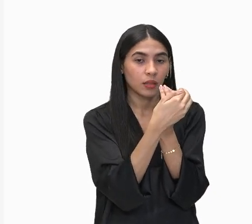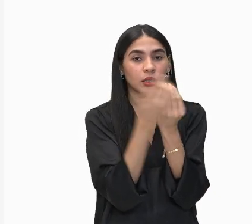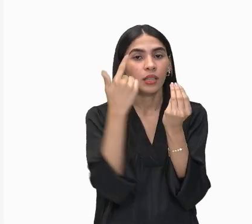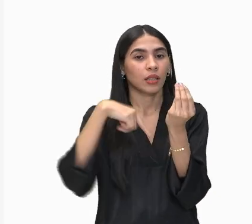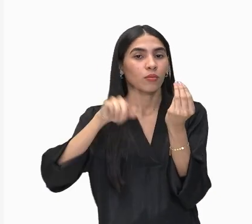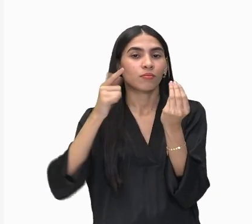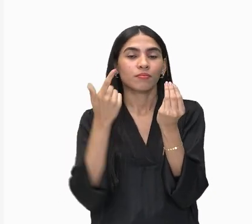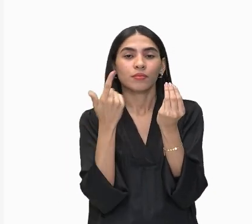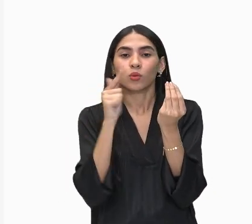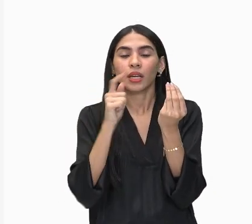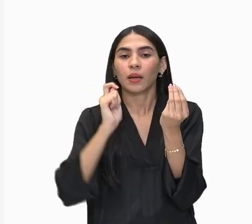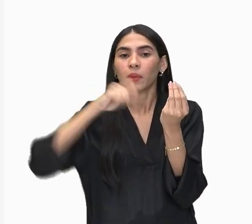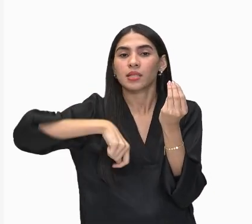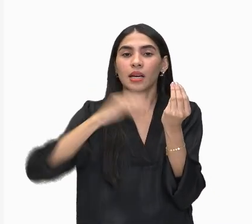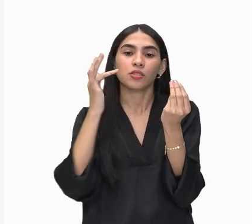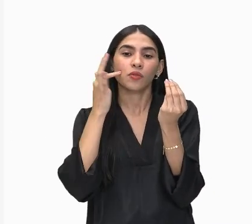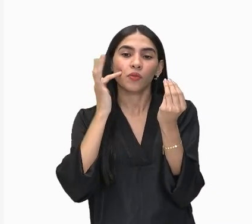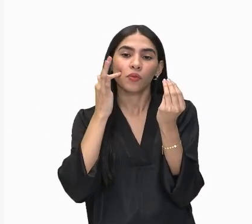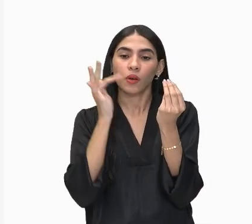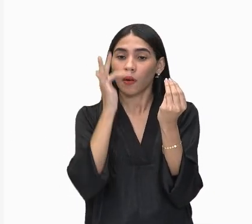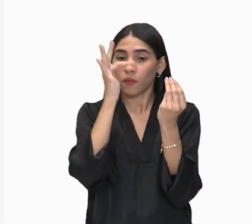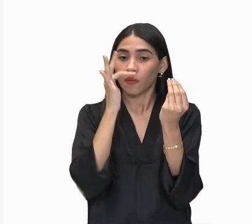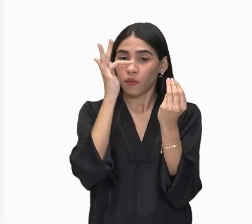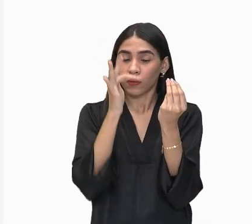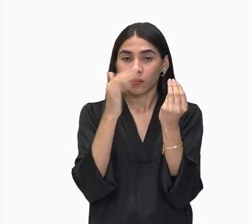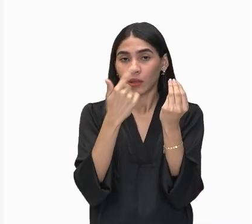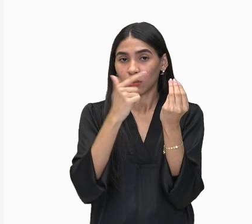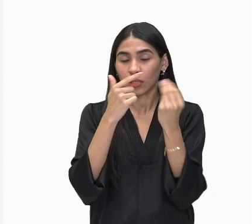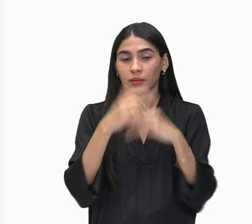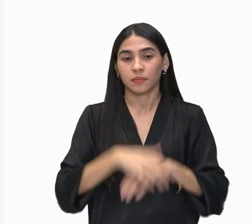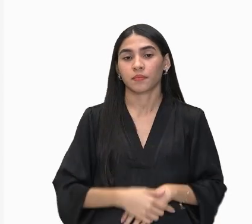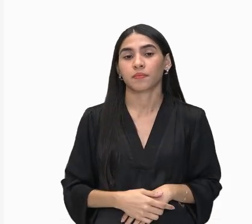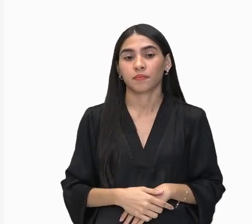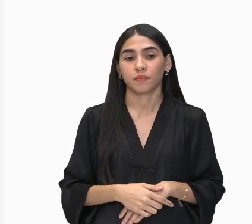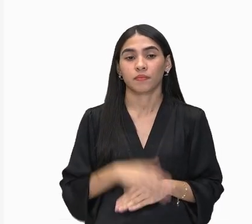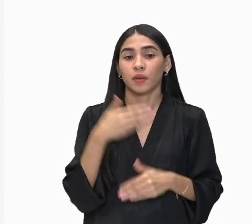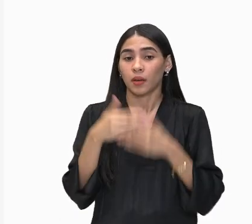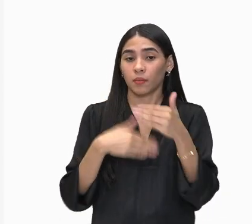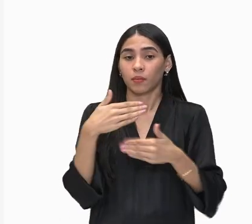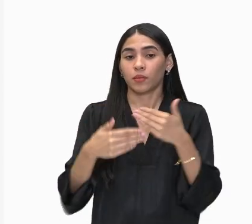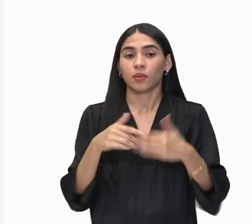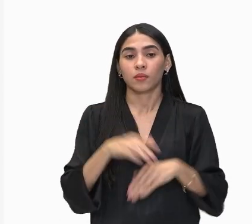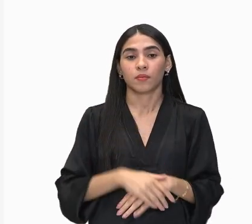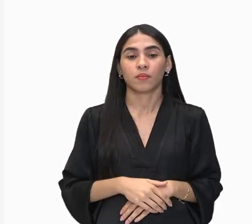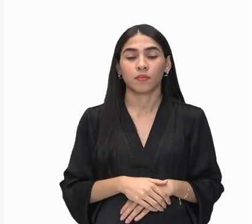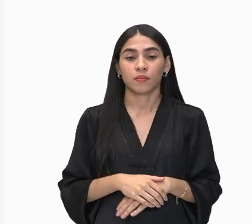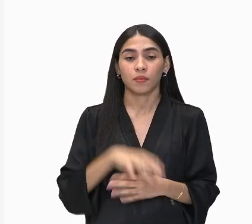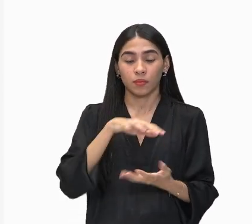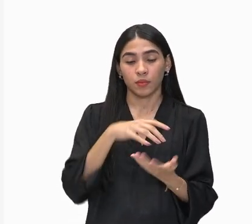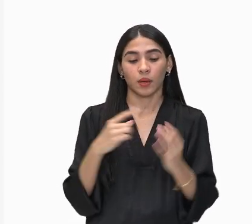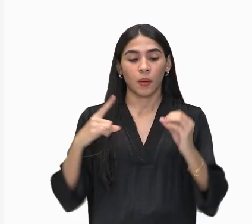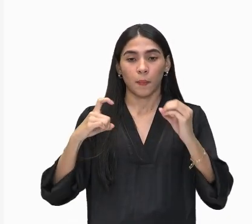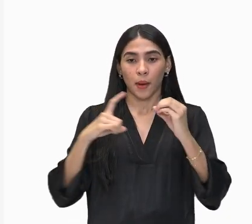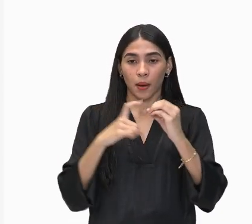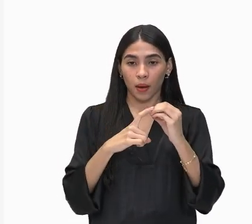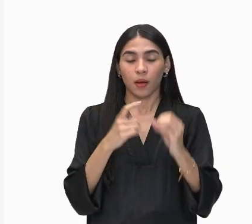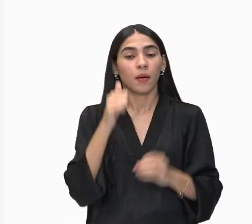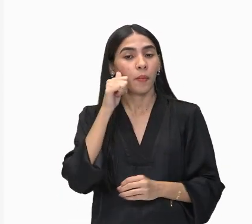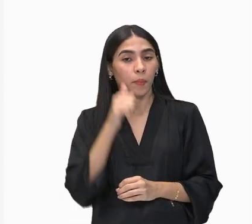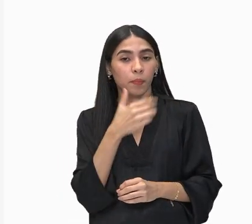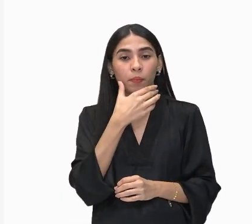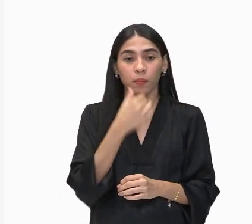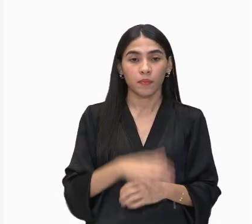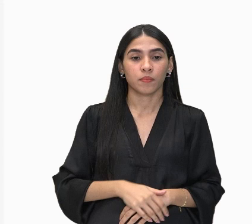vai estar presente no próximo grupo. E a reprodução delas é por gametas masculino e feminino. Representantes